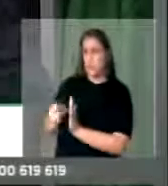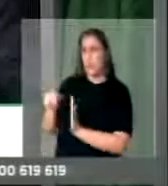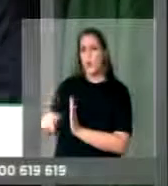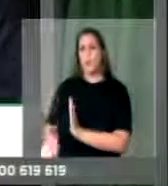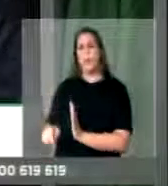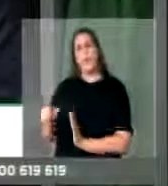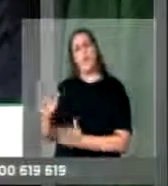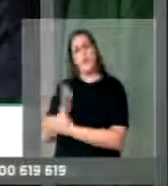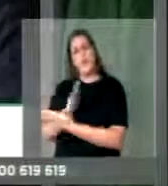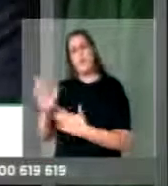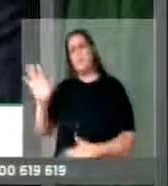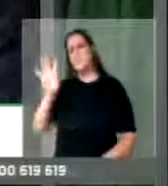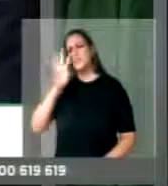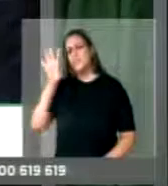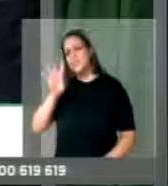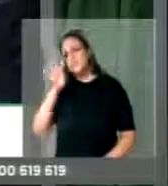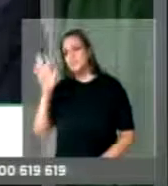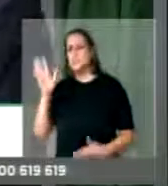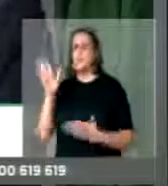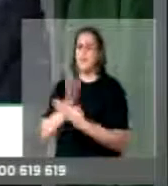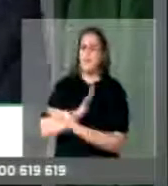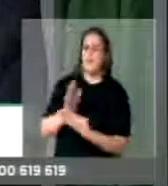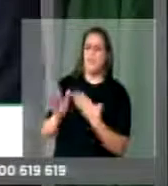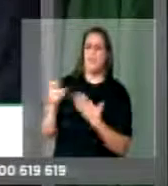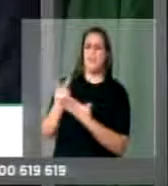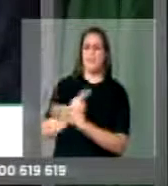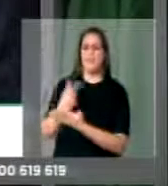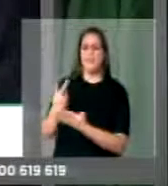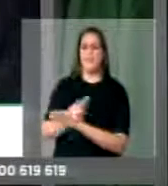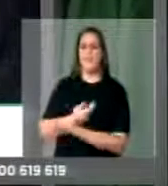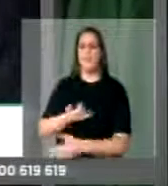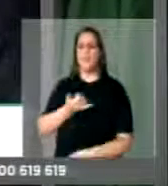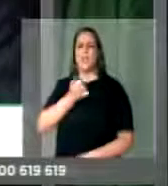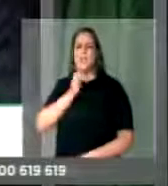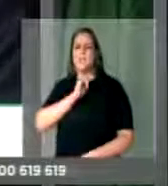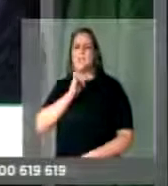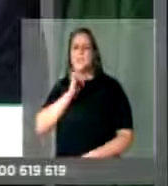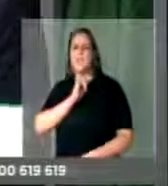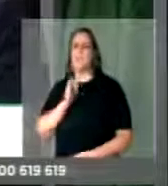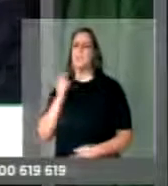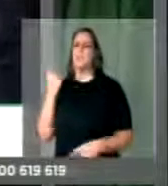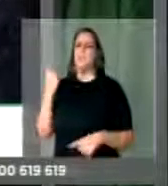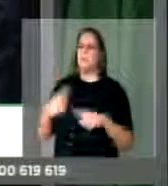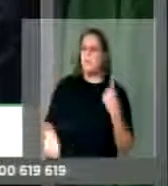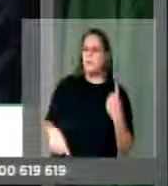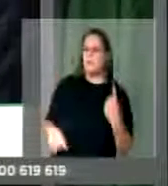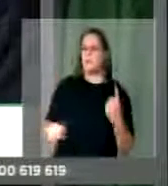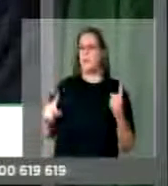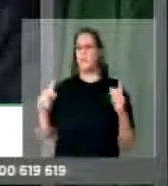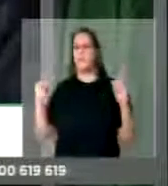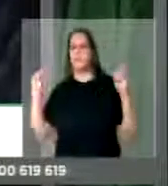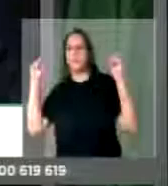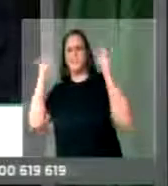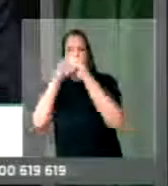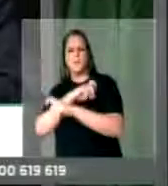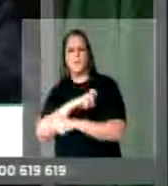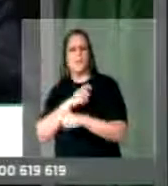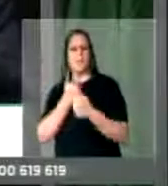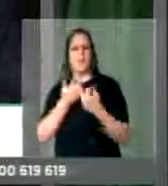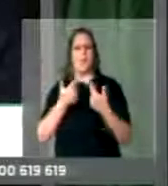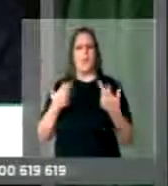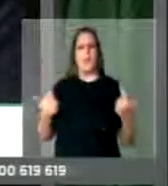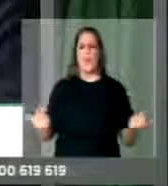tinham exageros, óbvios exageros, como a inibição, a dificuldade em relação a um